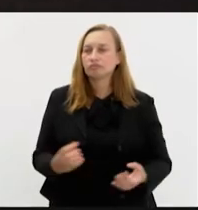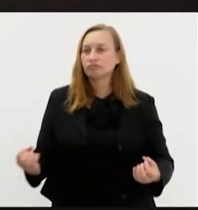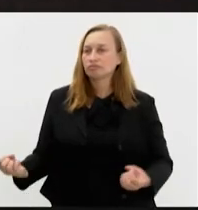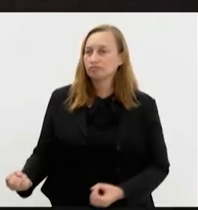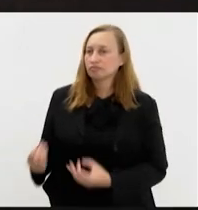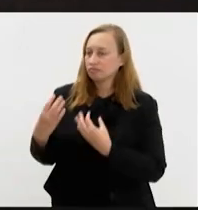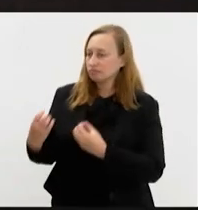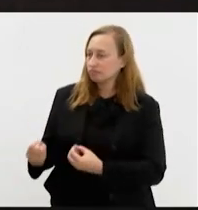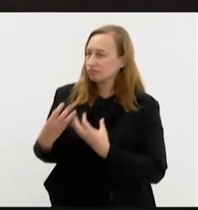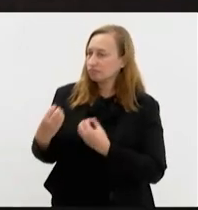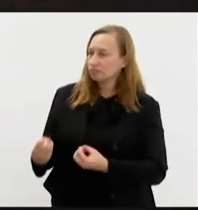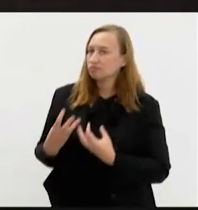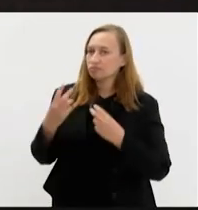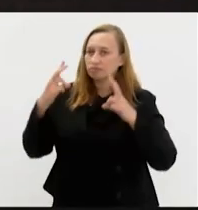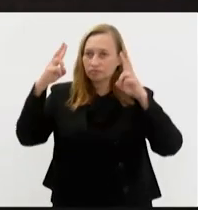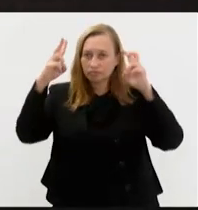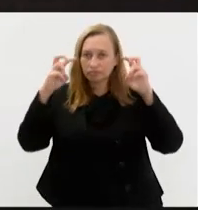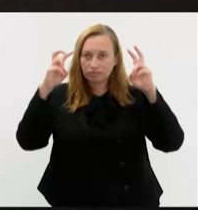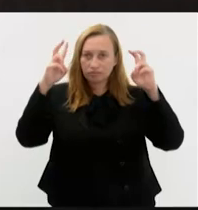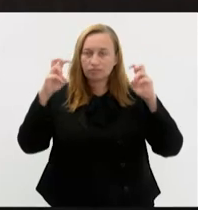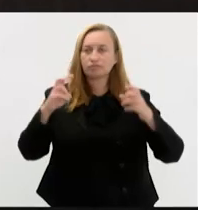acerca da